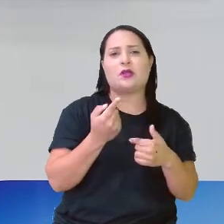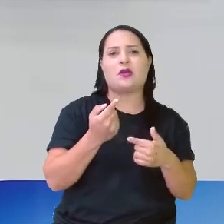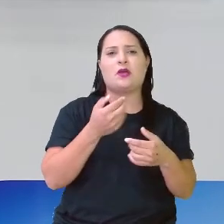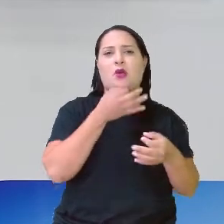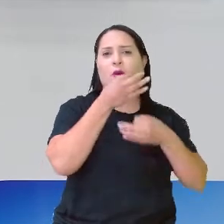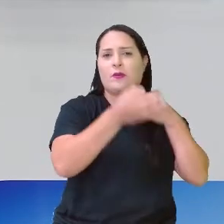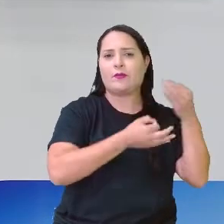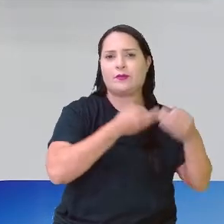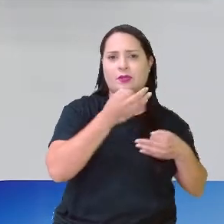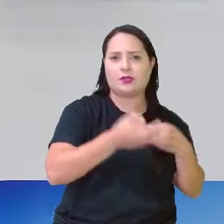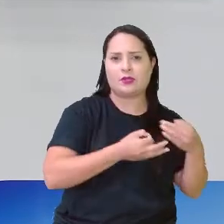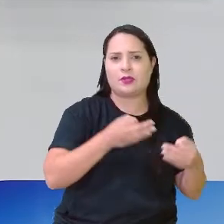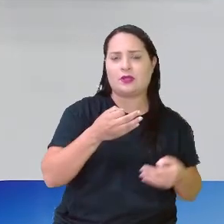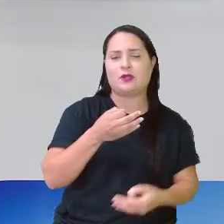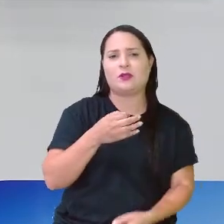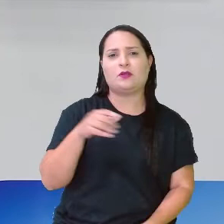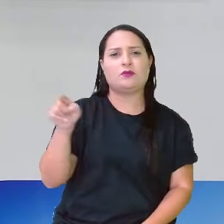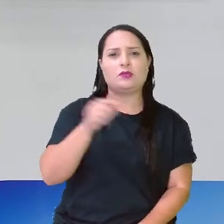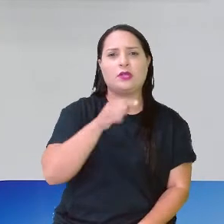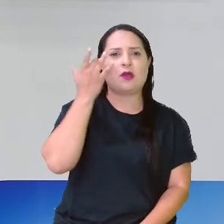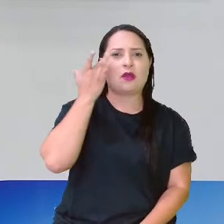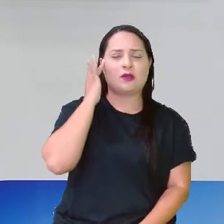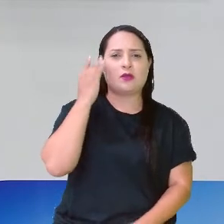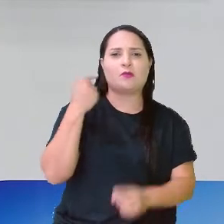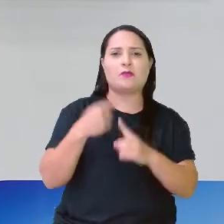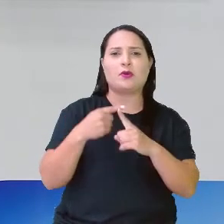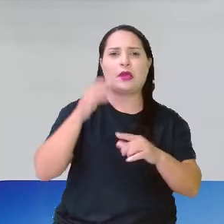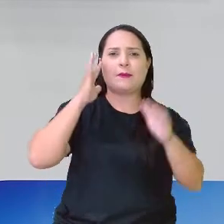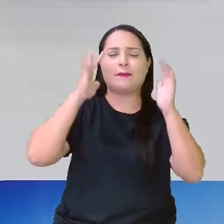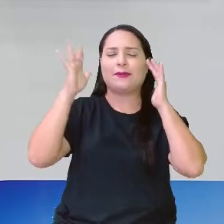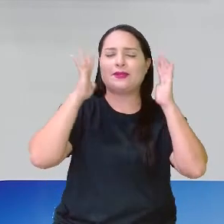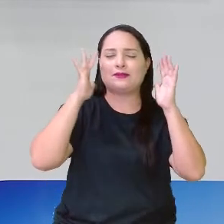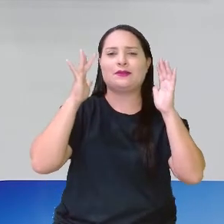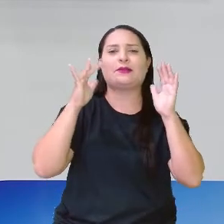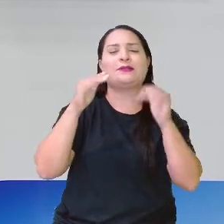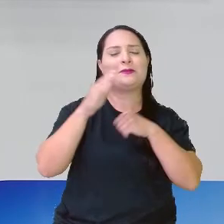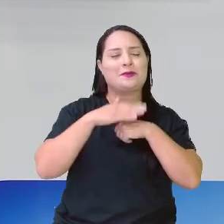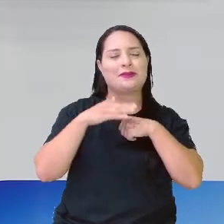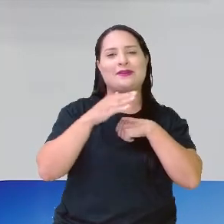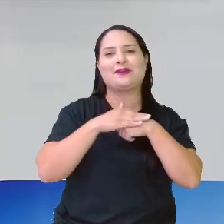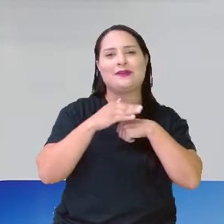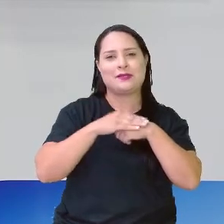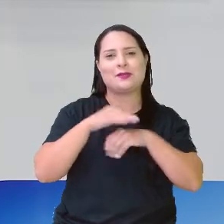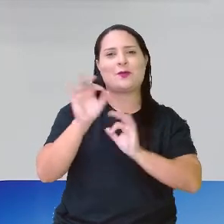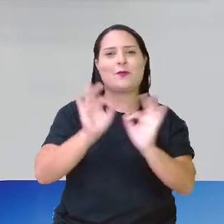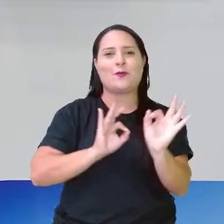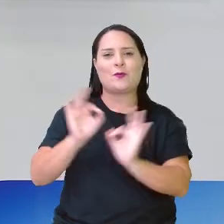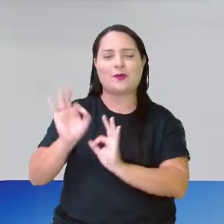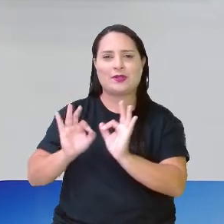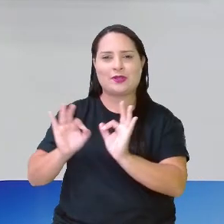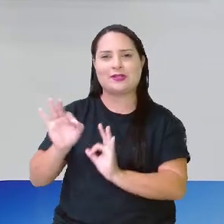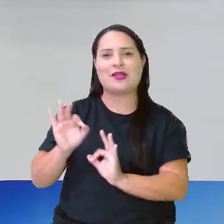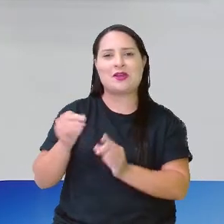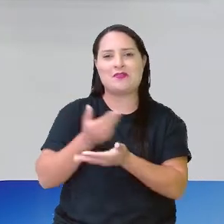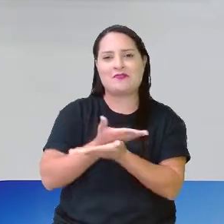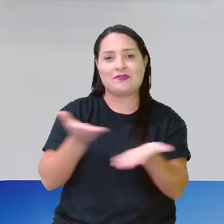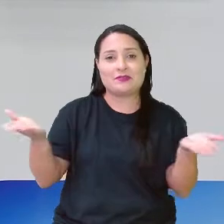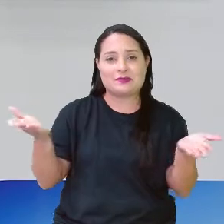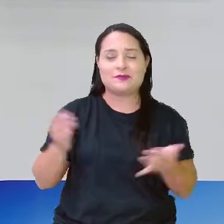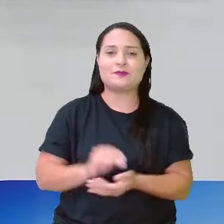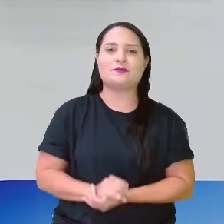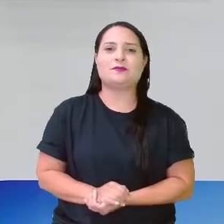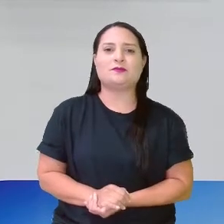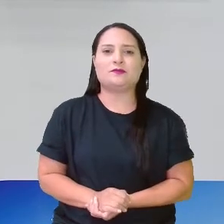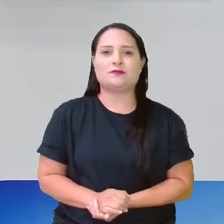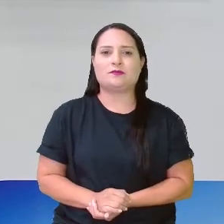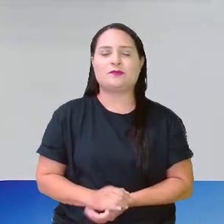o que vocês estão achando, porque é tudo sempre pensado com muito carinho, né? A aula é feita para vocês. Então, o